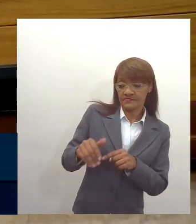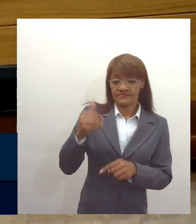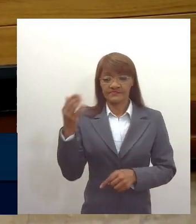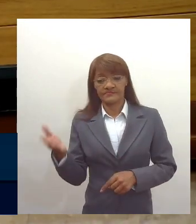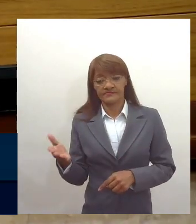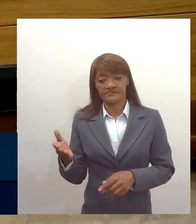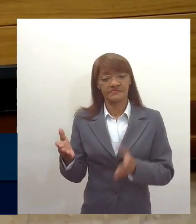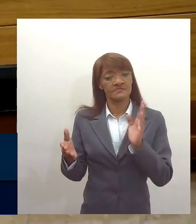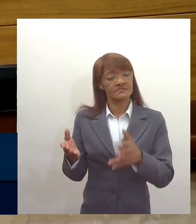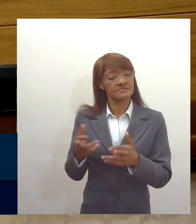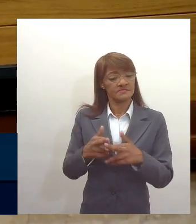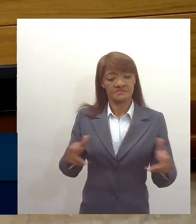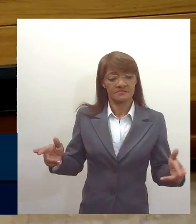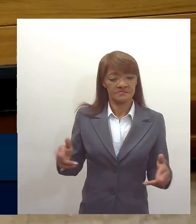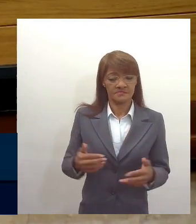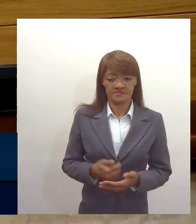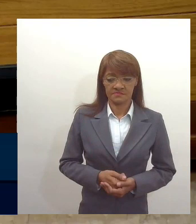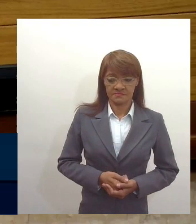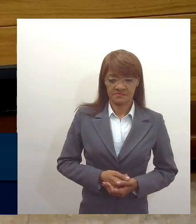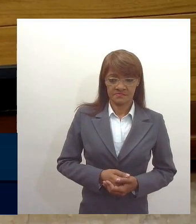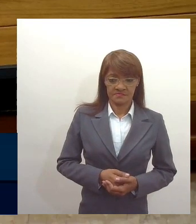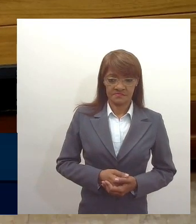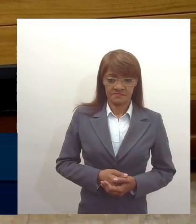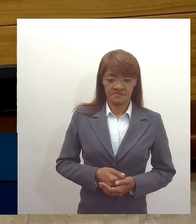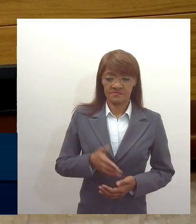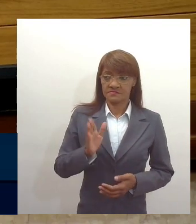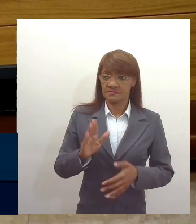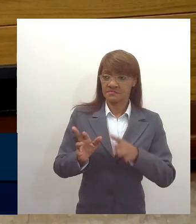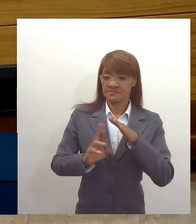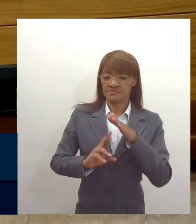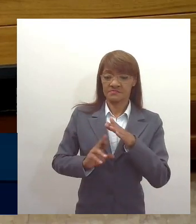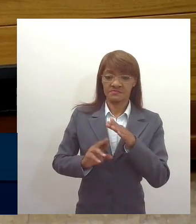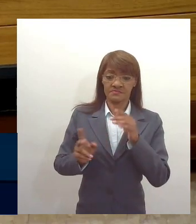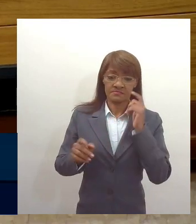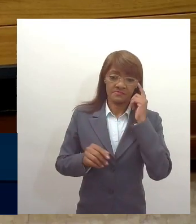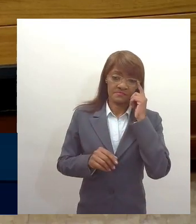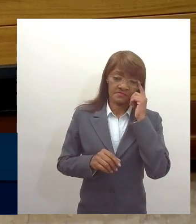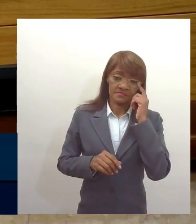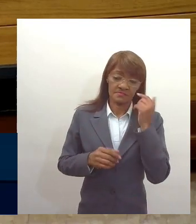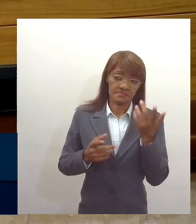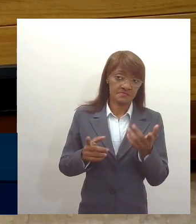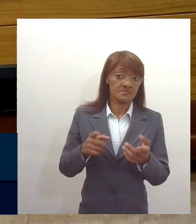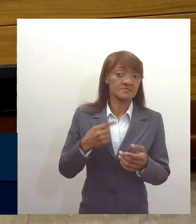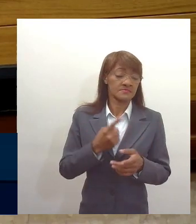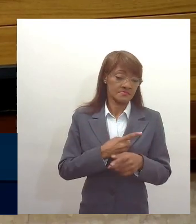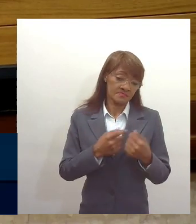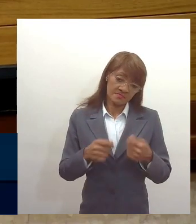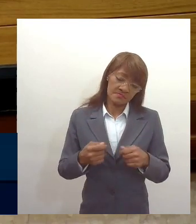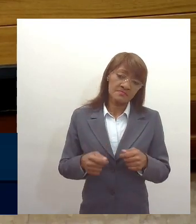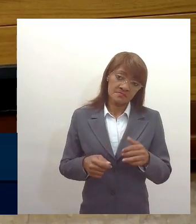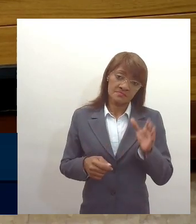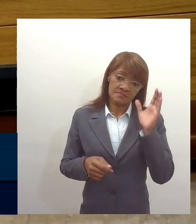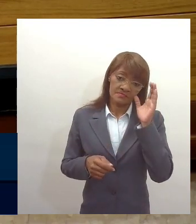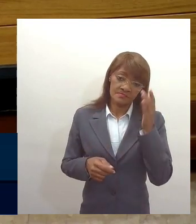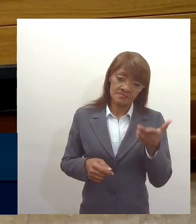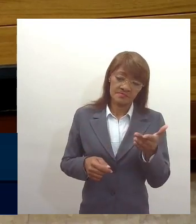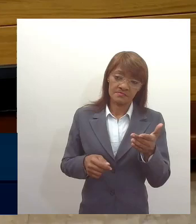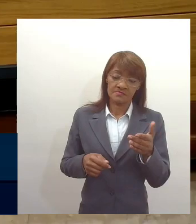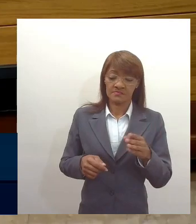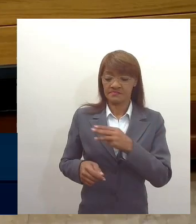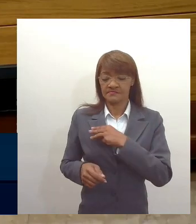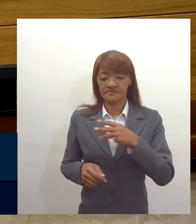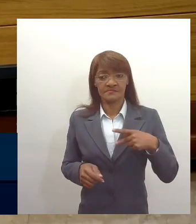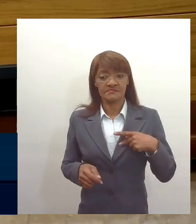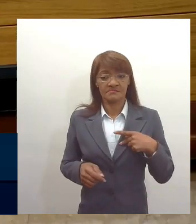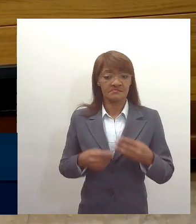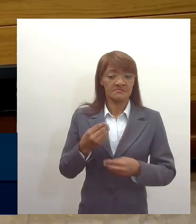nos terminais. Então, eu acho que a gente tem que ter uma decisão com a Secretaria de Segurança Pública, o próprio Ministério Público, para ver se volta as bandeiras, volta as charangas,